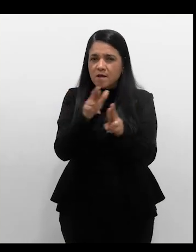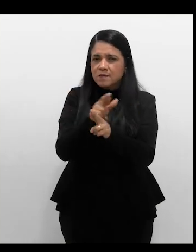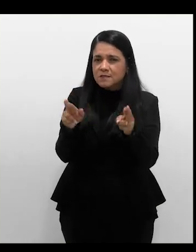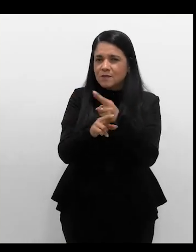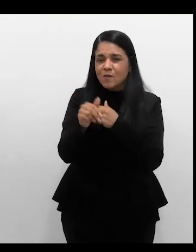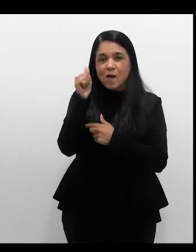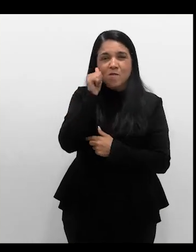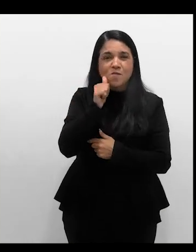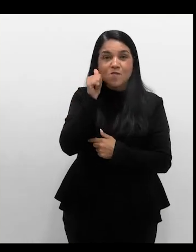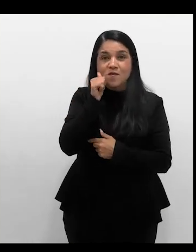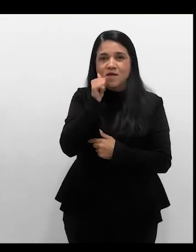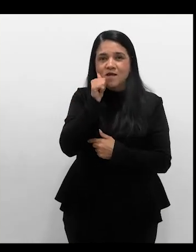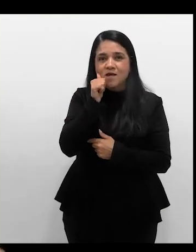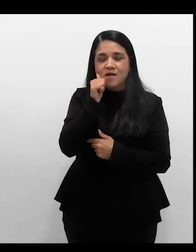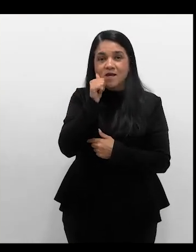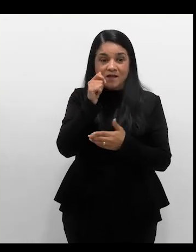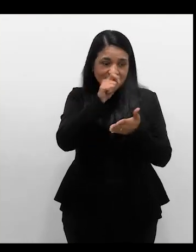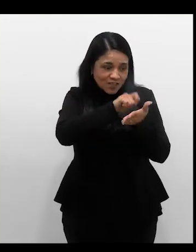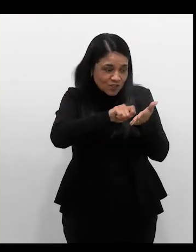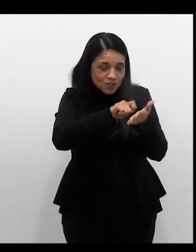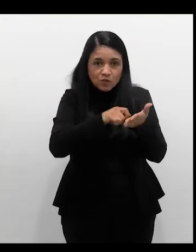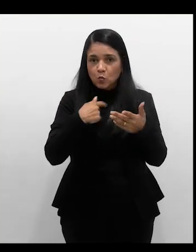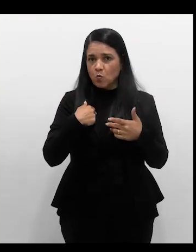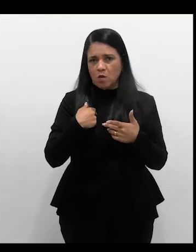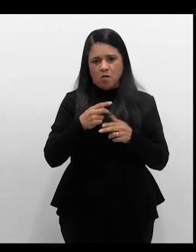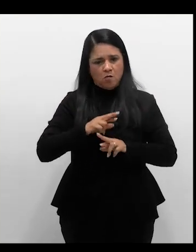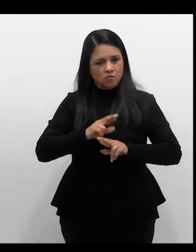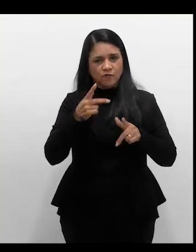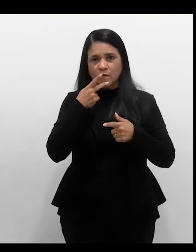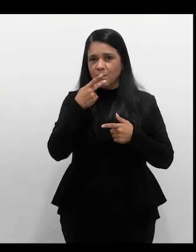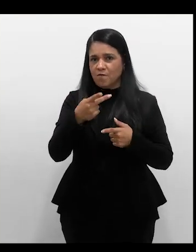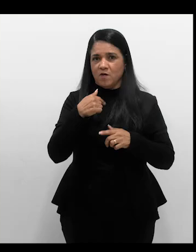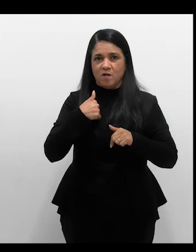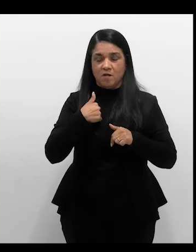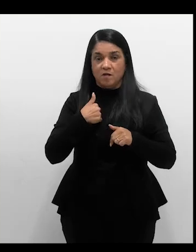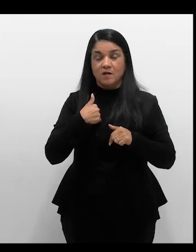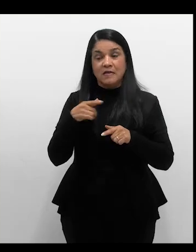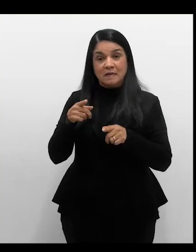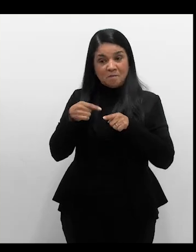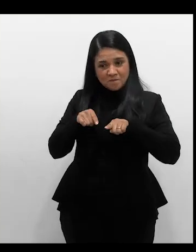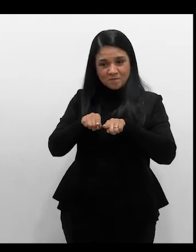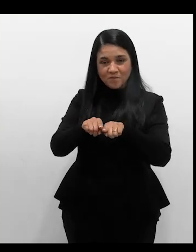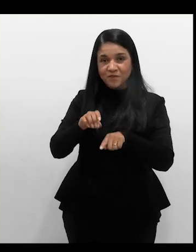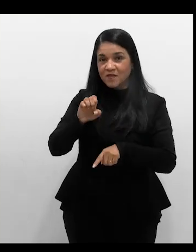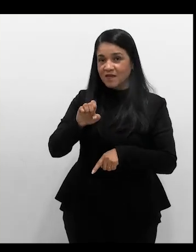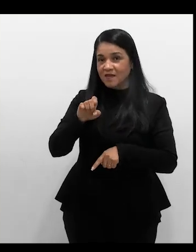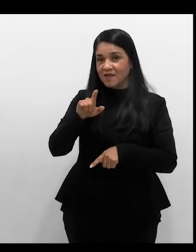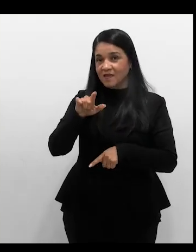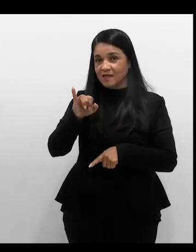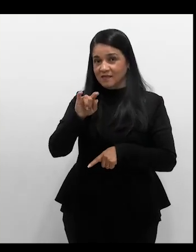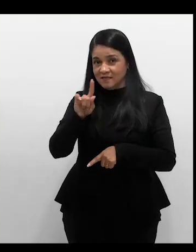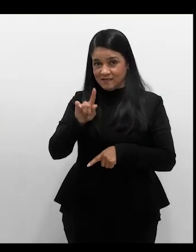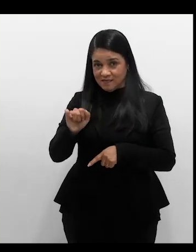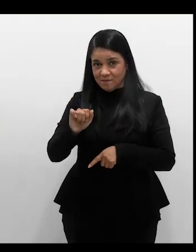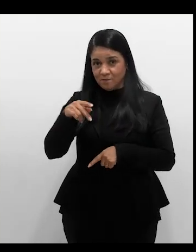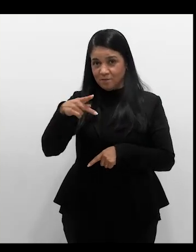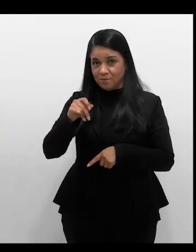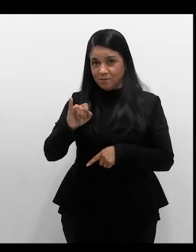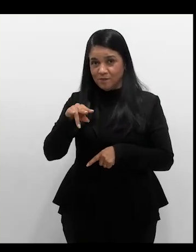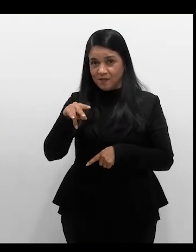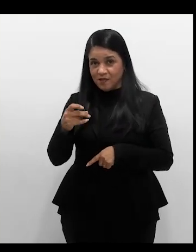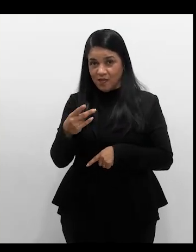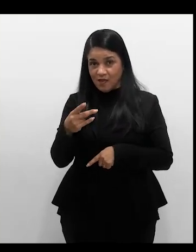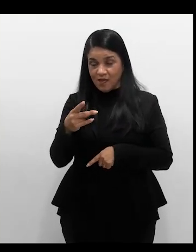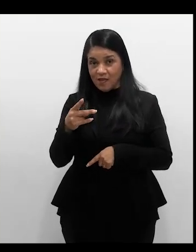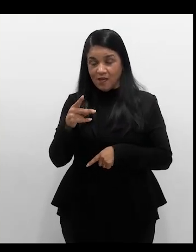dele com a mulher está escrita, não sou eu que digo. Sim. Agora, quando eu tenho uma parceira como a Elisa Pinheiro, que troca,